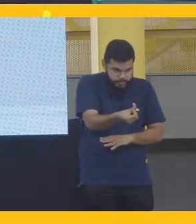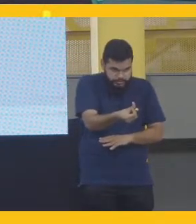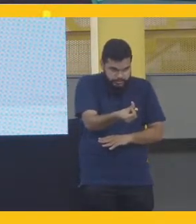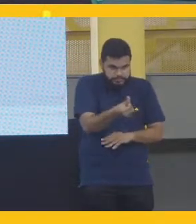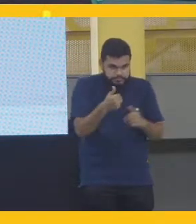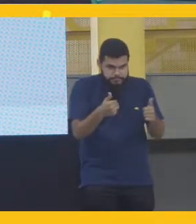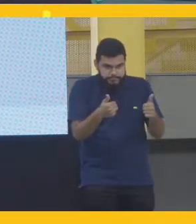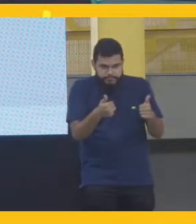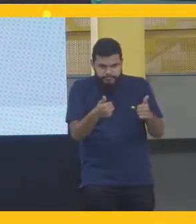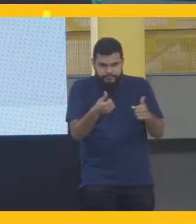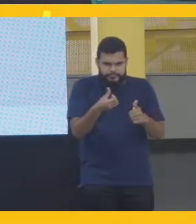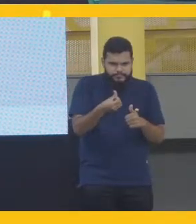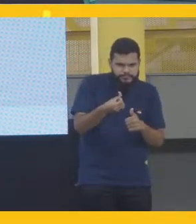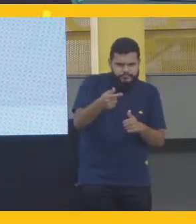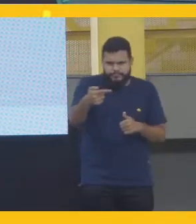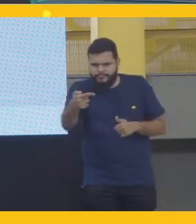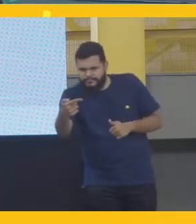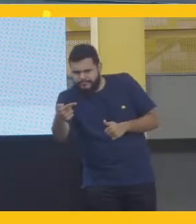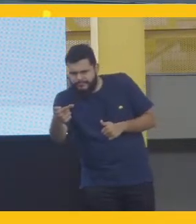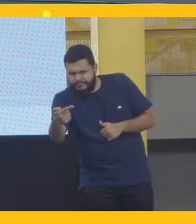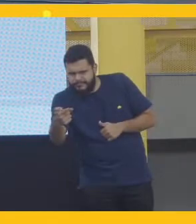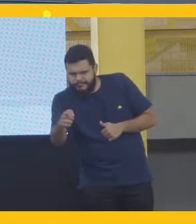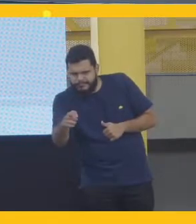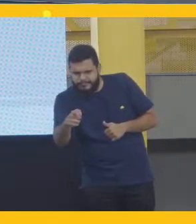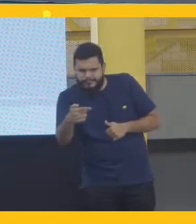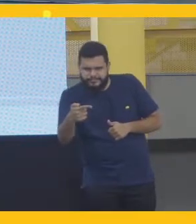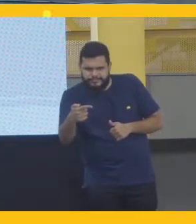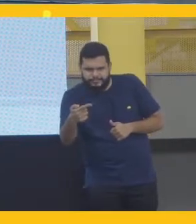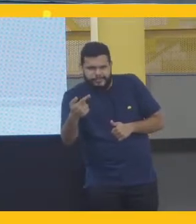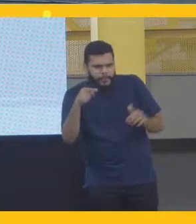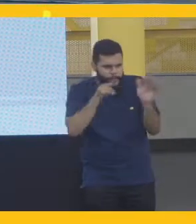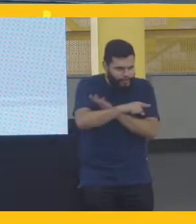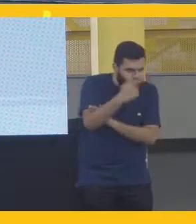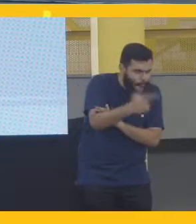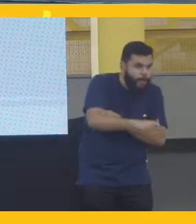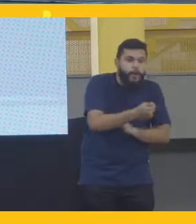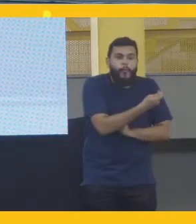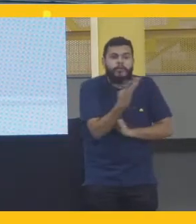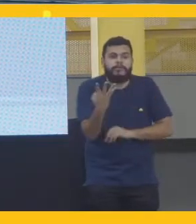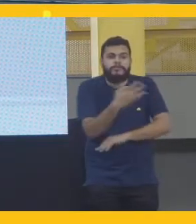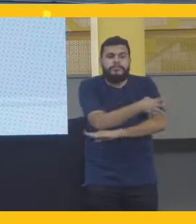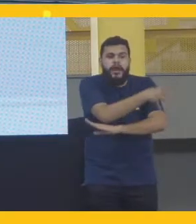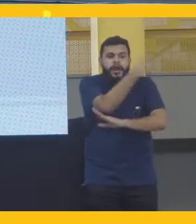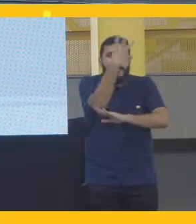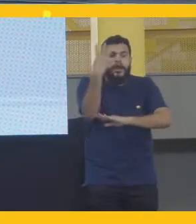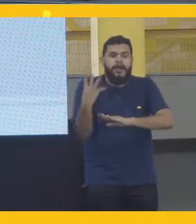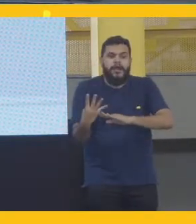Vocês estão indecisos? Vou perguntar de novo, que eu não ouvi. Quantas?